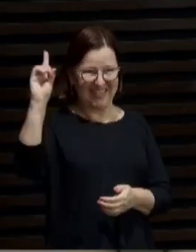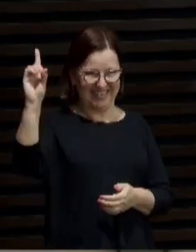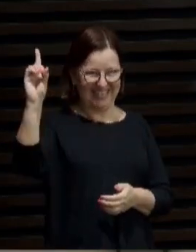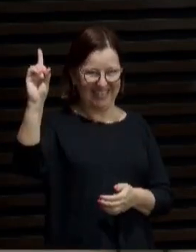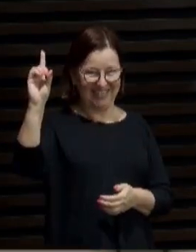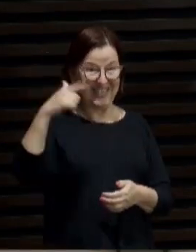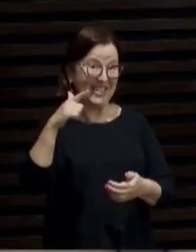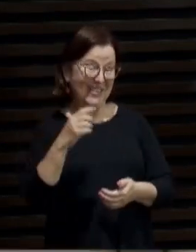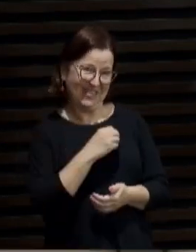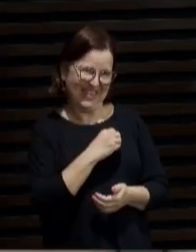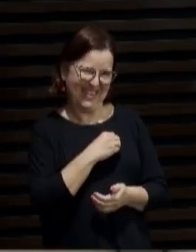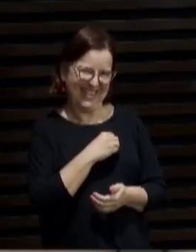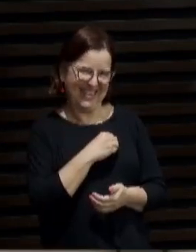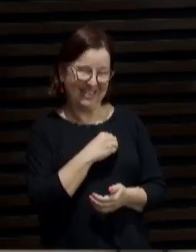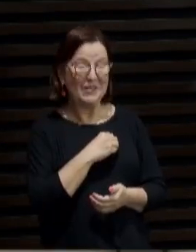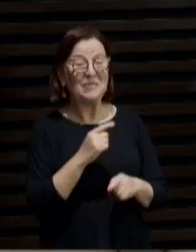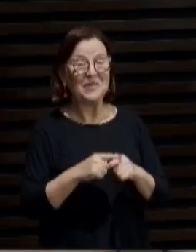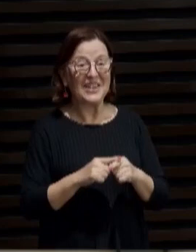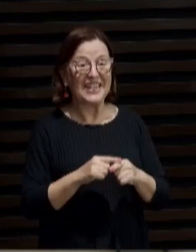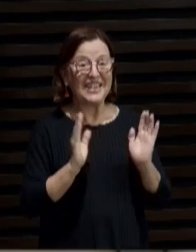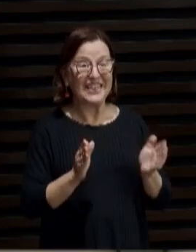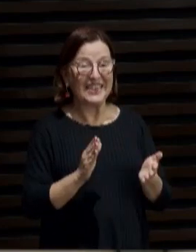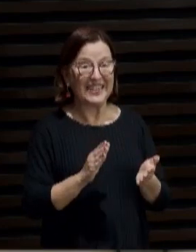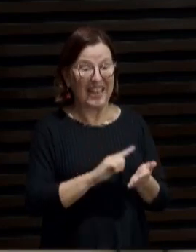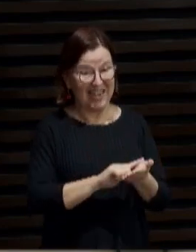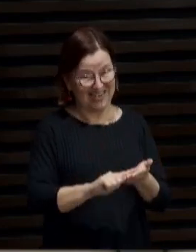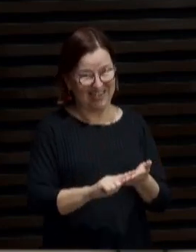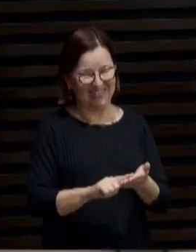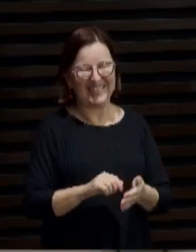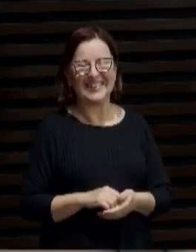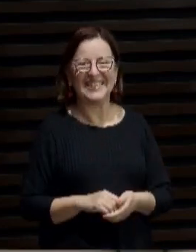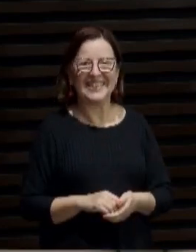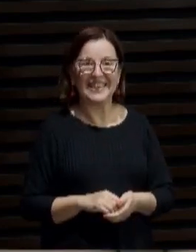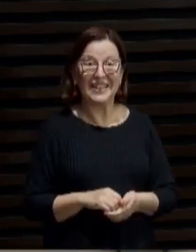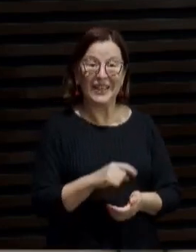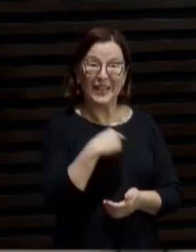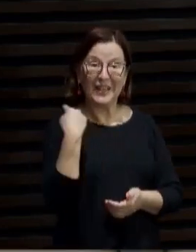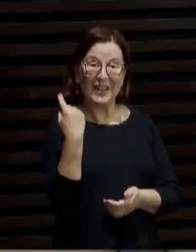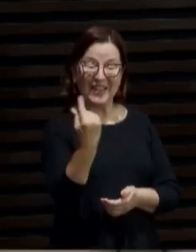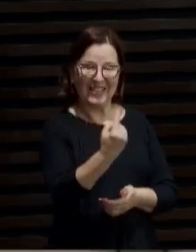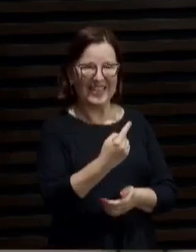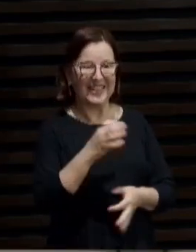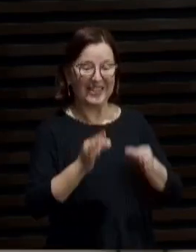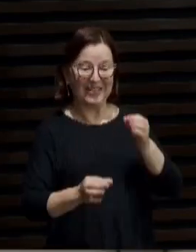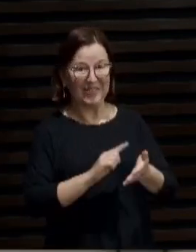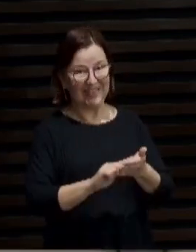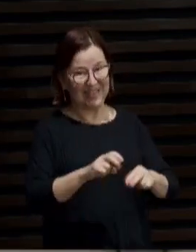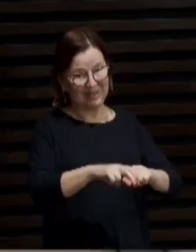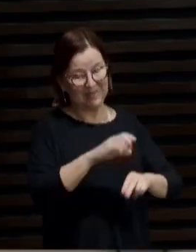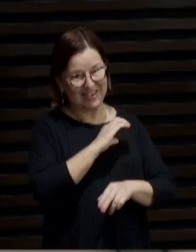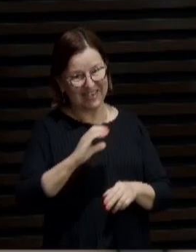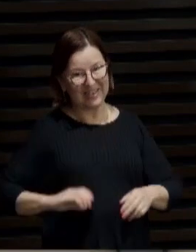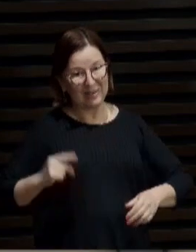Aquele que tem essa pedrinha, nada consta como pecado, né? Pois, justificados por Cristo em sua morte e vivificados por